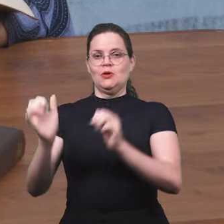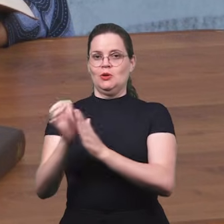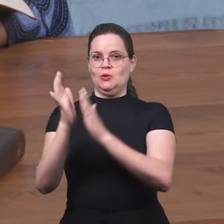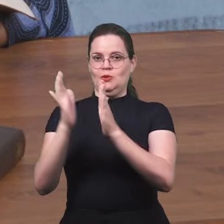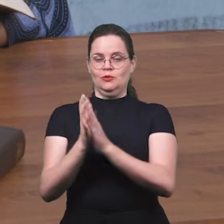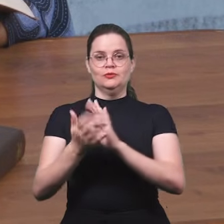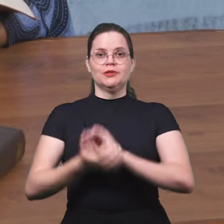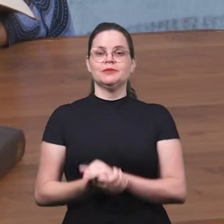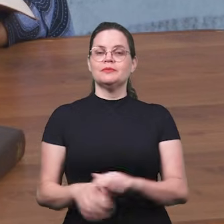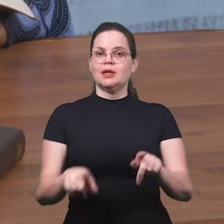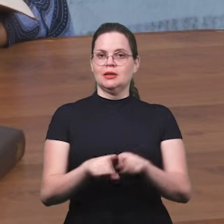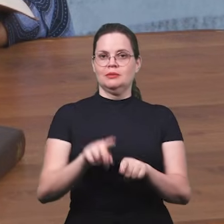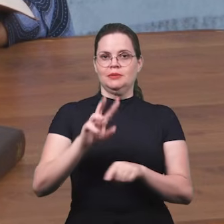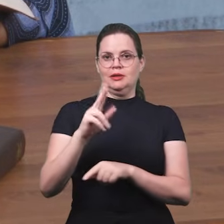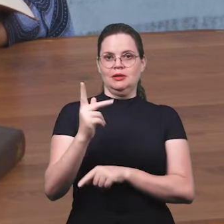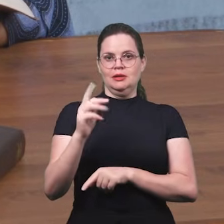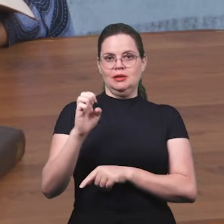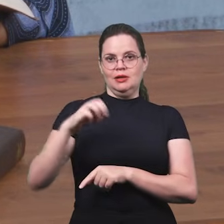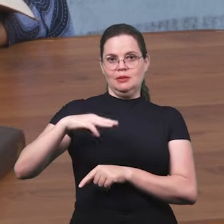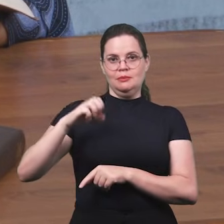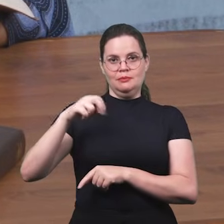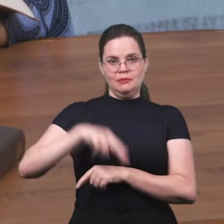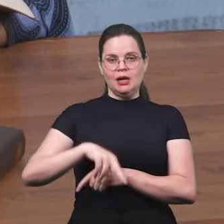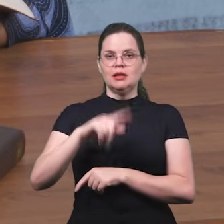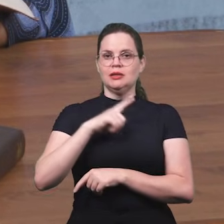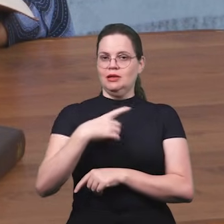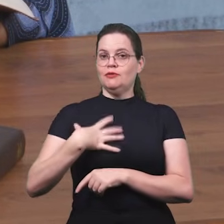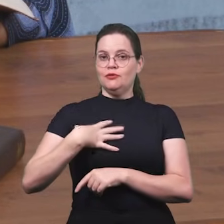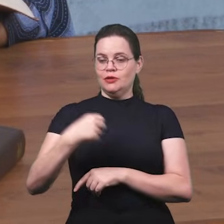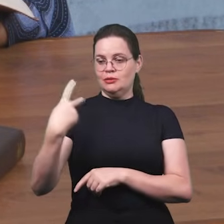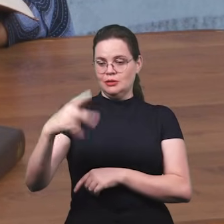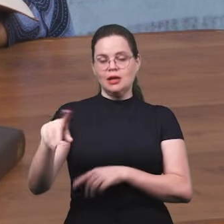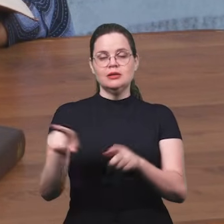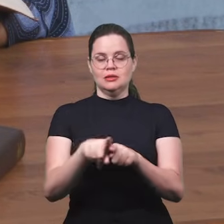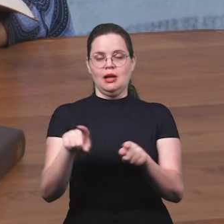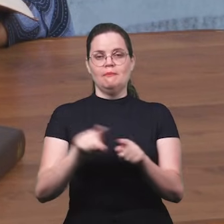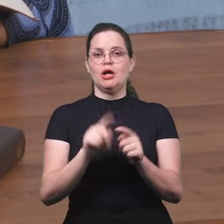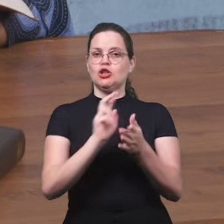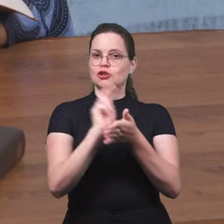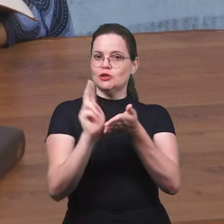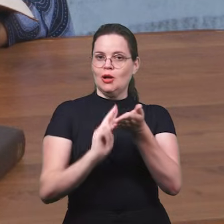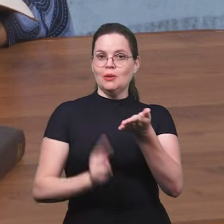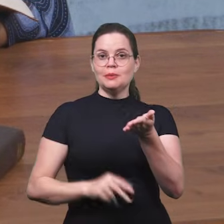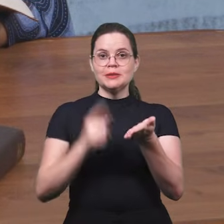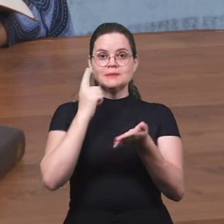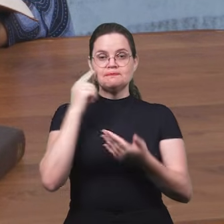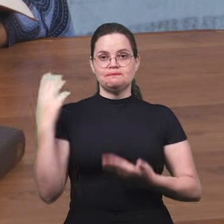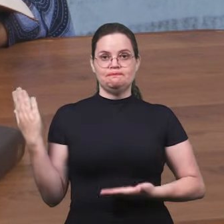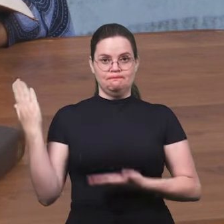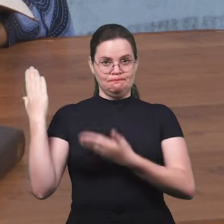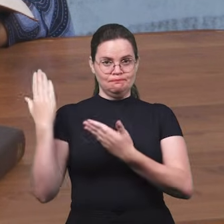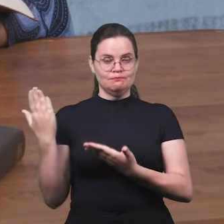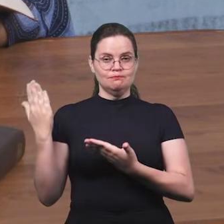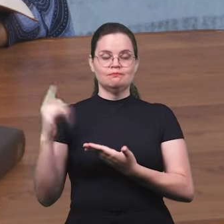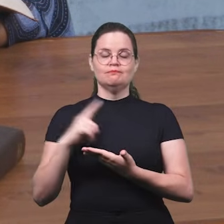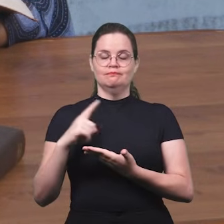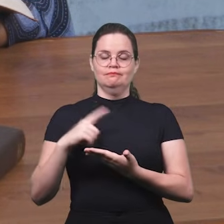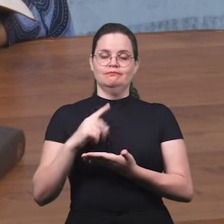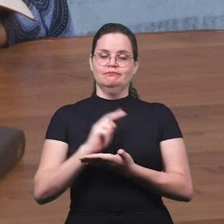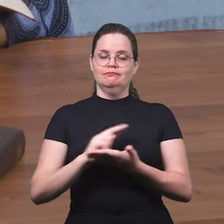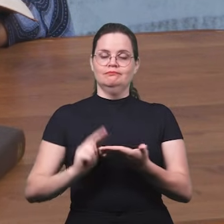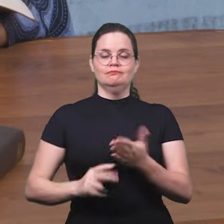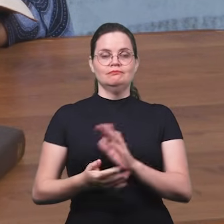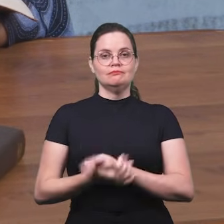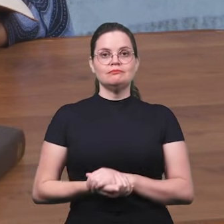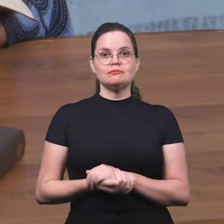de Emã, Buquias, Matanias, Uziel, Sebuel e Jerimote, Ananias,